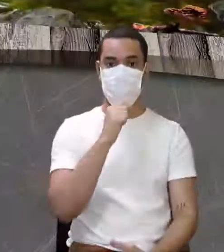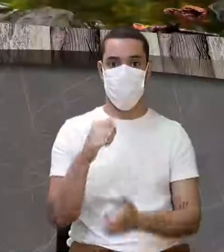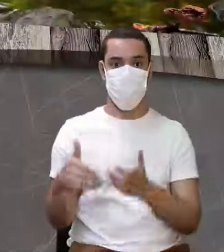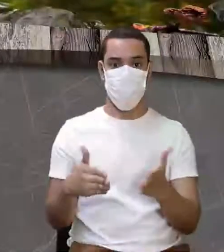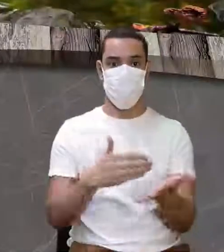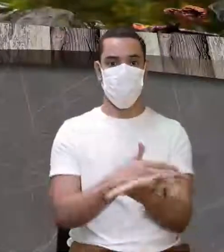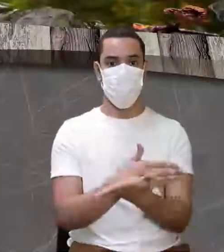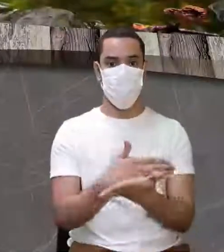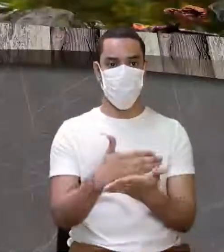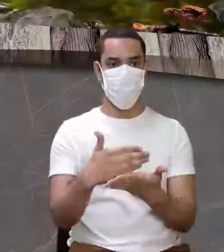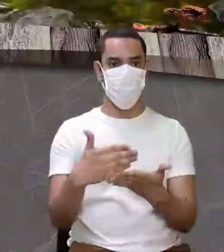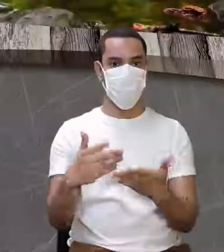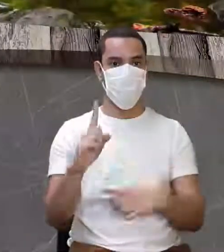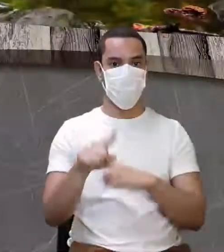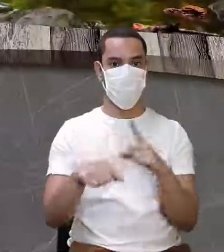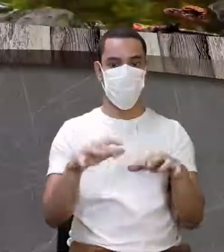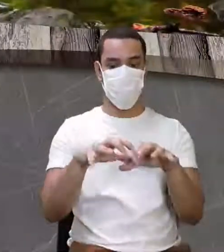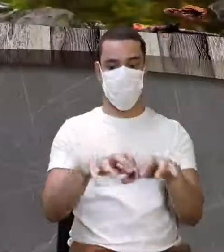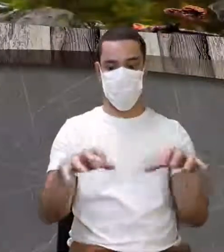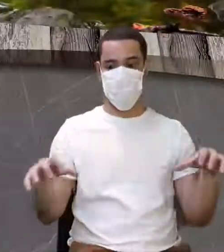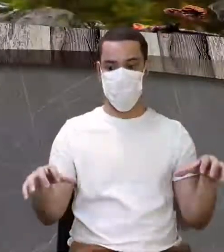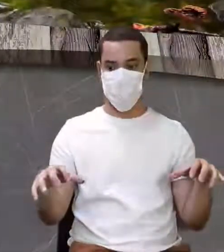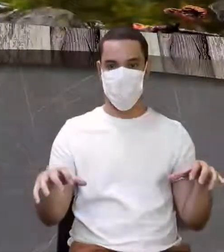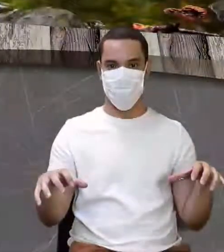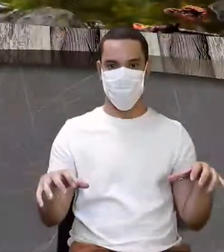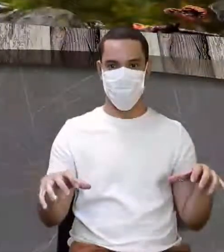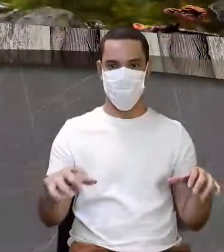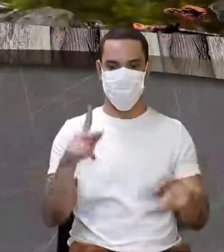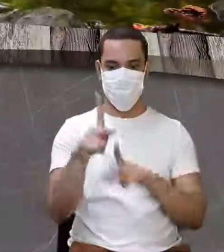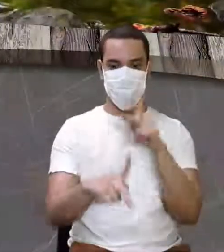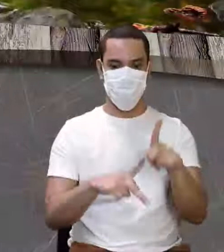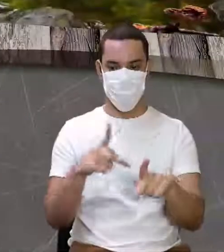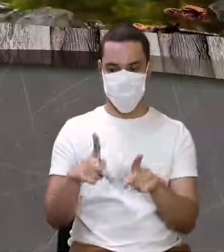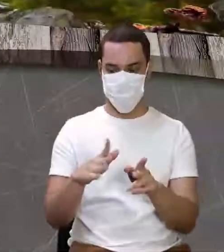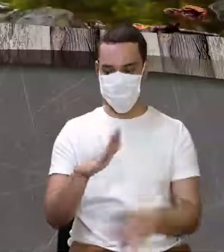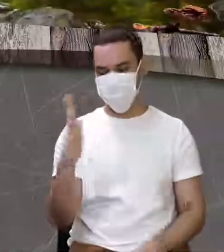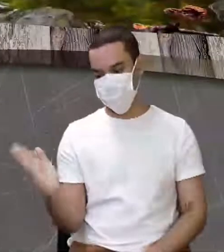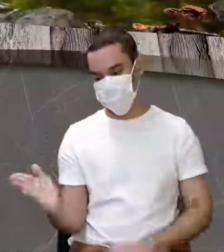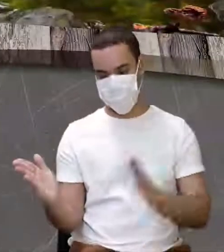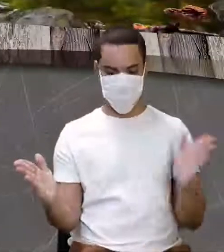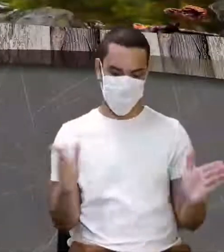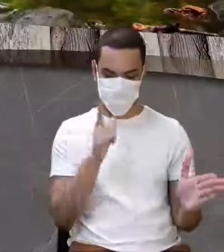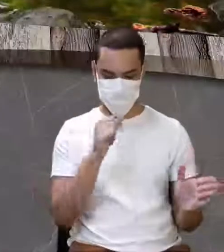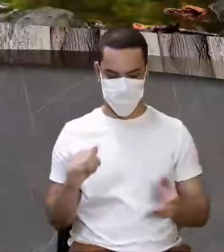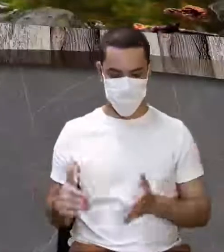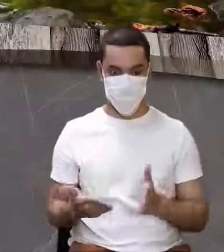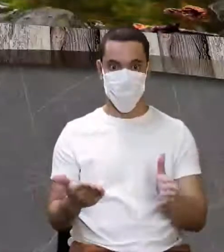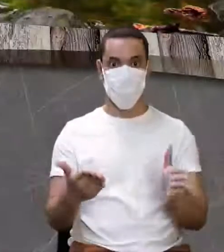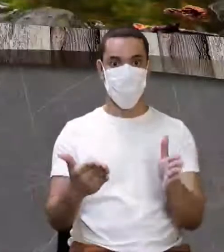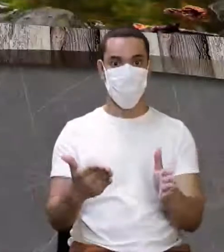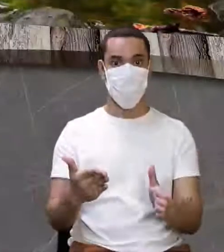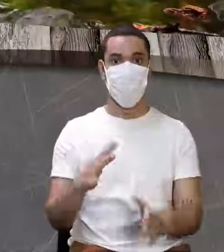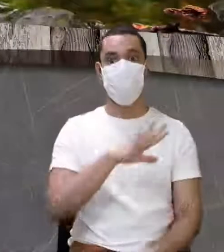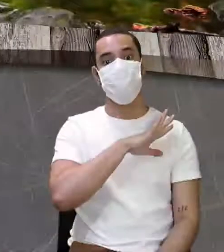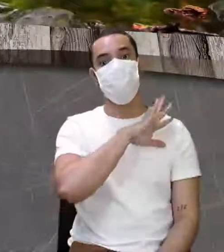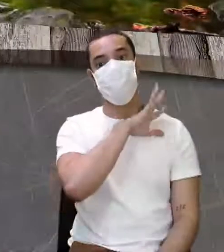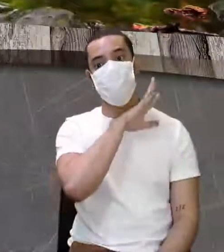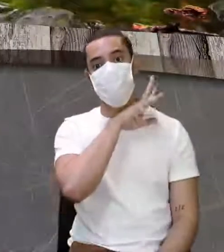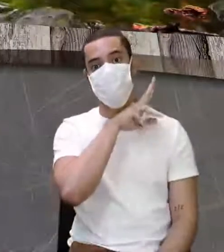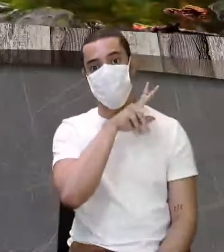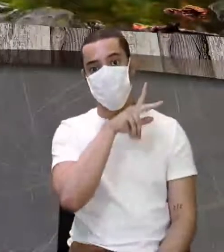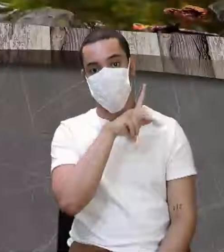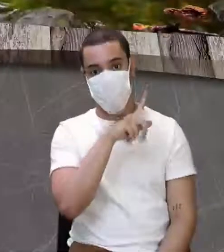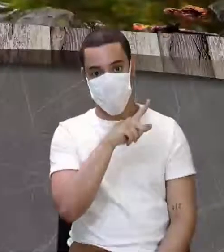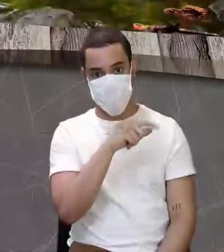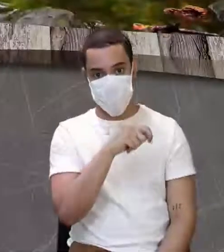começou a se formar e pronto, separou essas duas populações. Só que se a gente pensar nos animais terrestres, beleza, né?